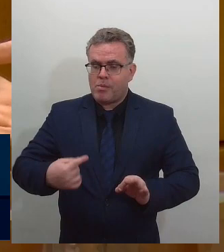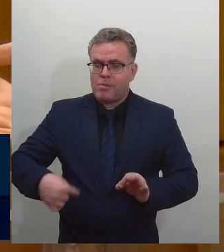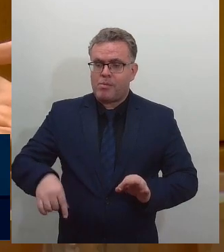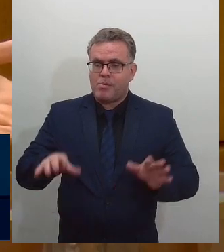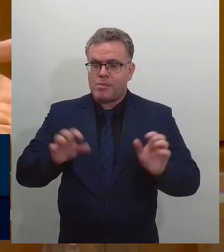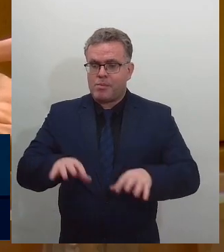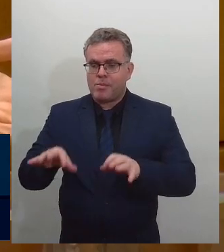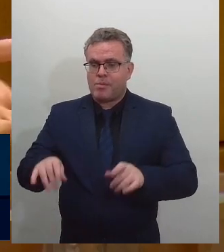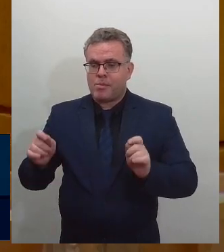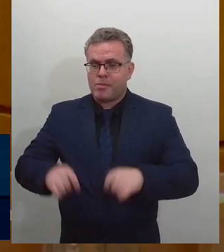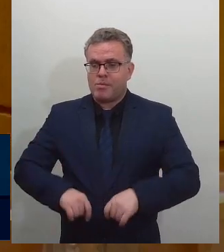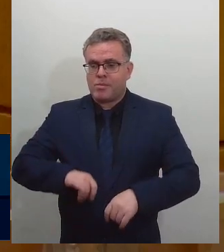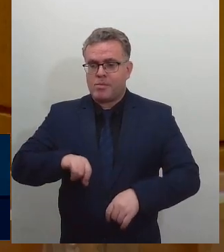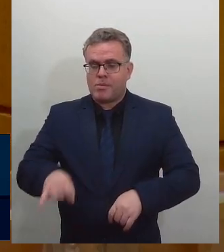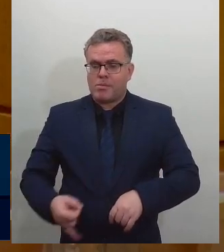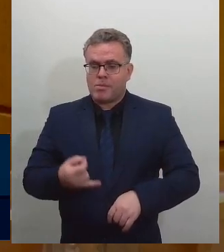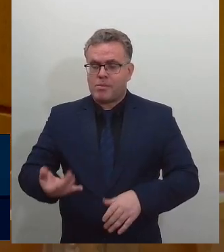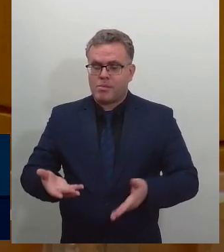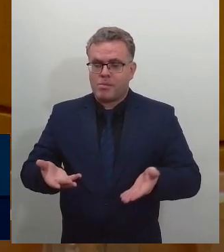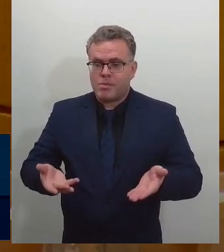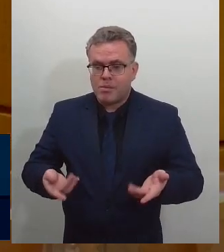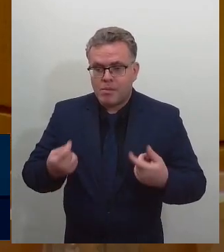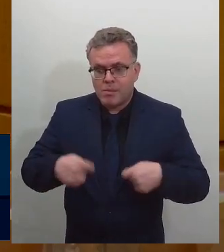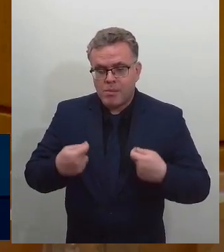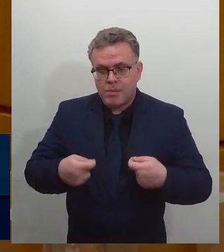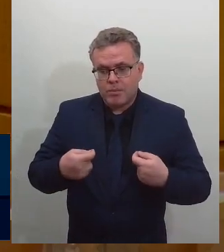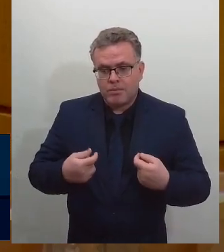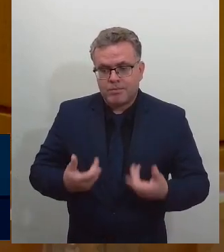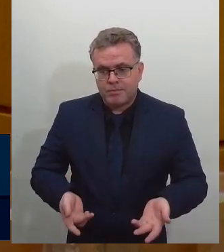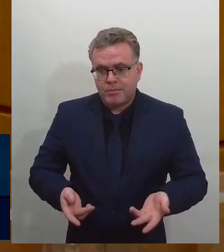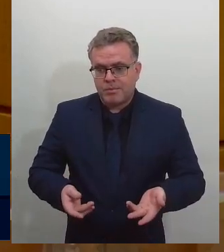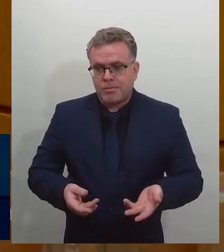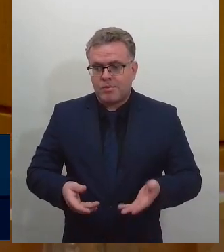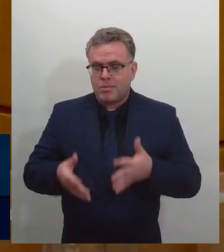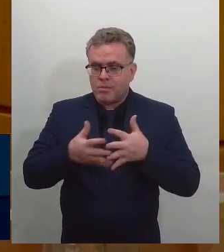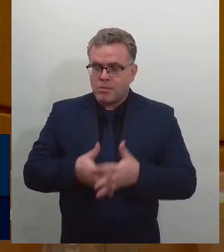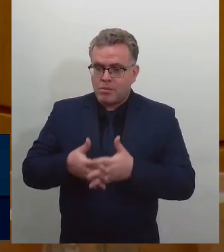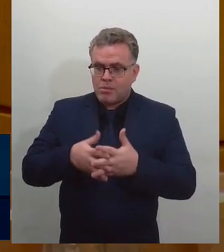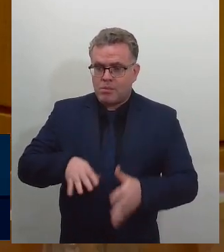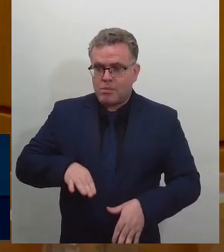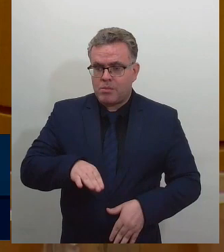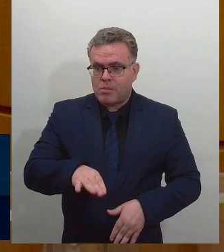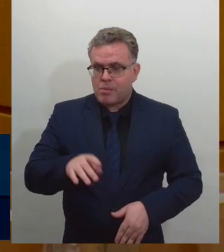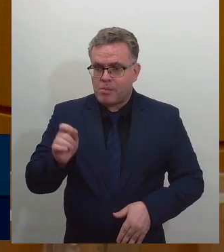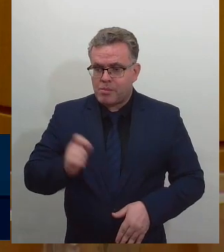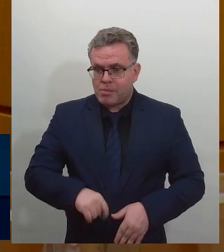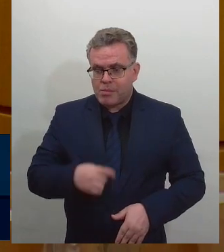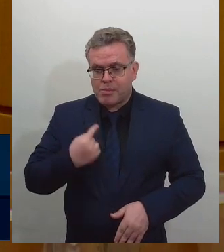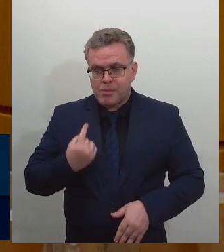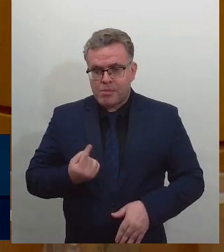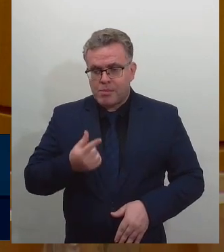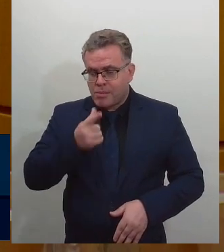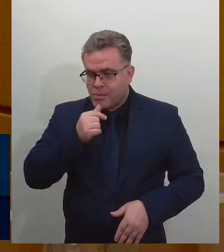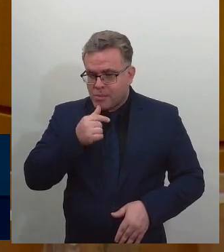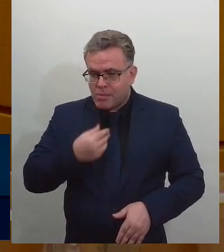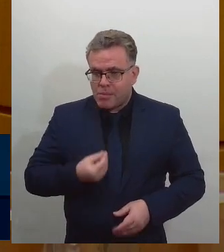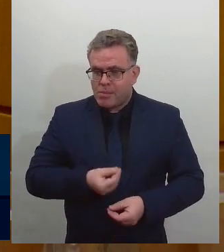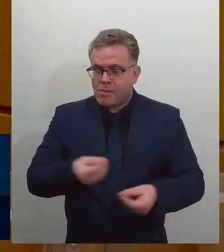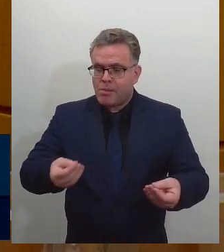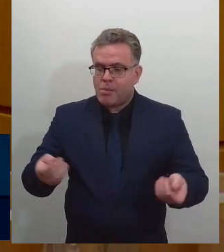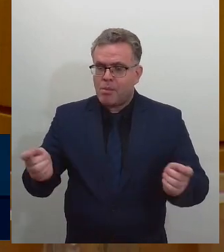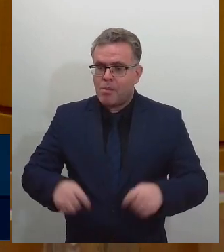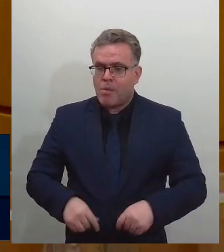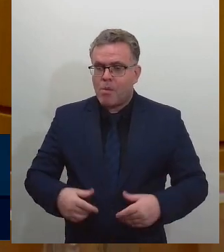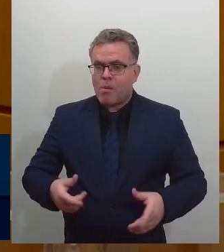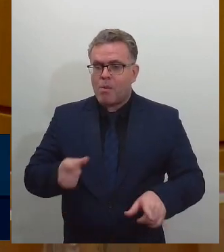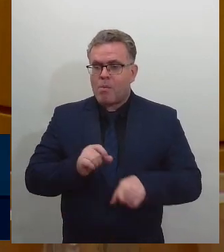molhado, botando pipa. Botar pipa para levar água é como você pagar aluguel da casa.